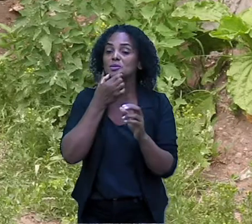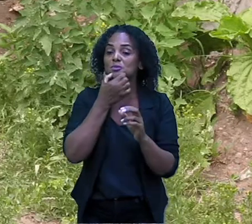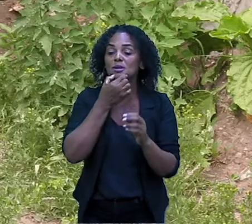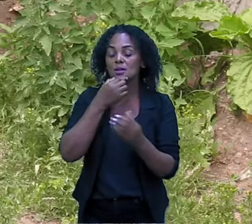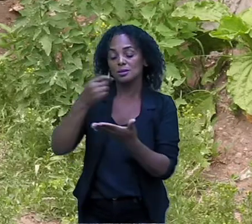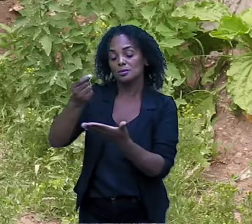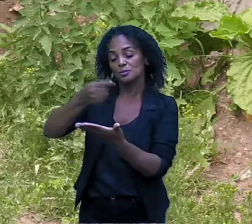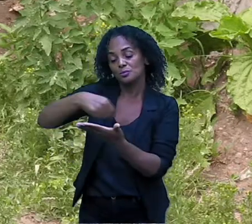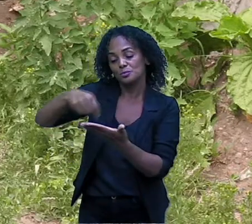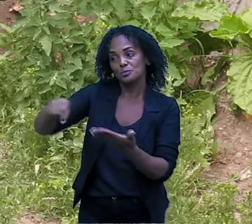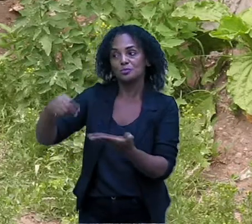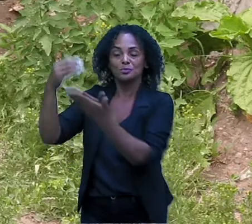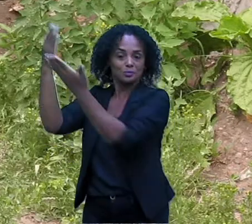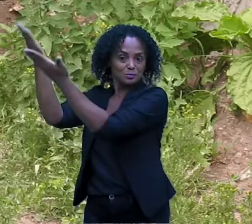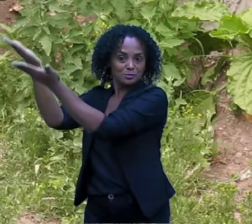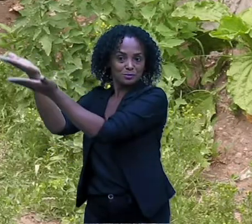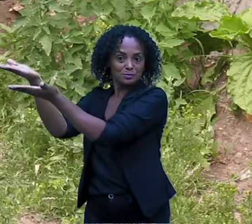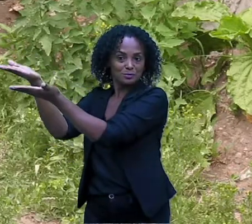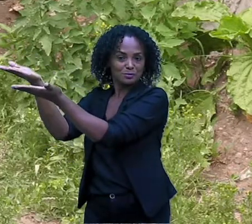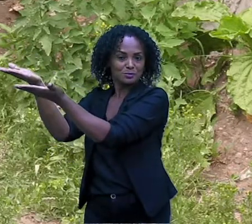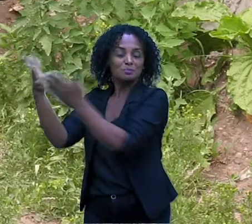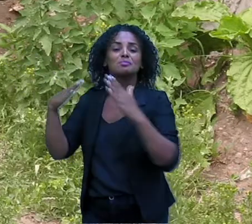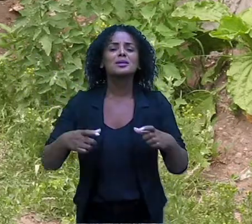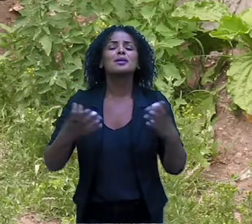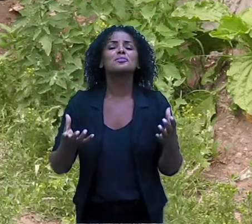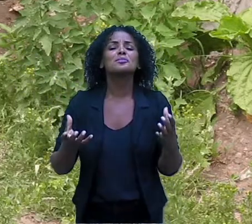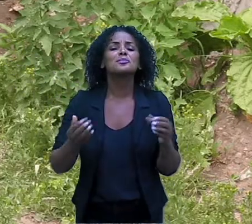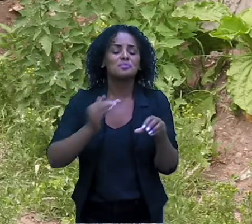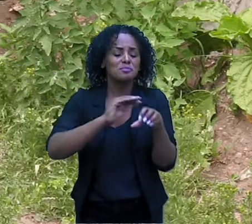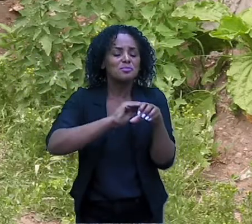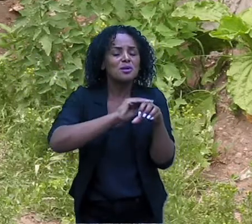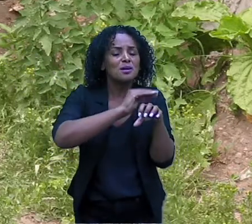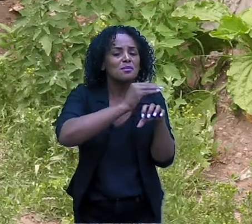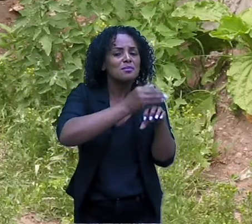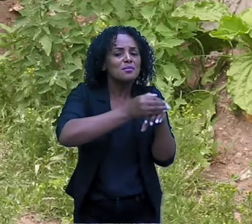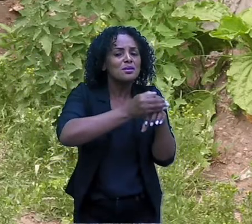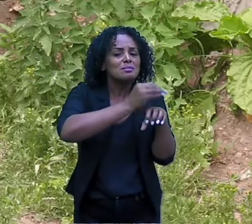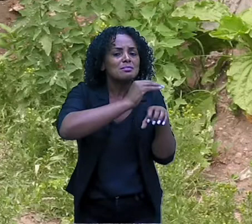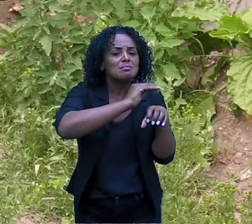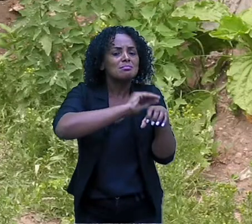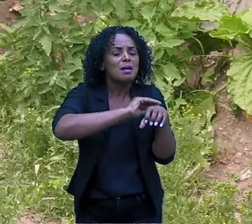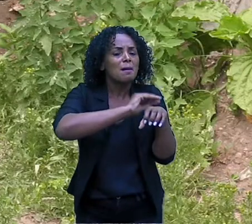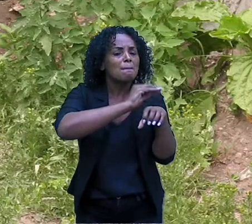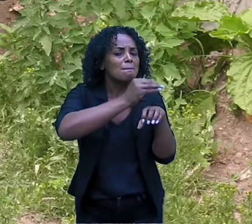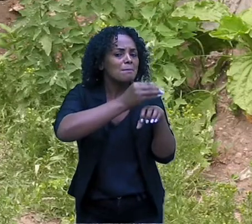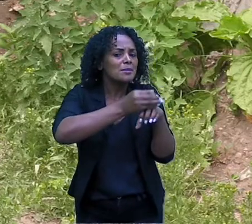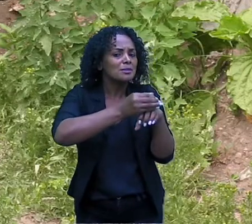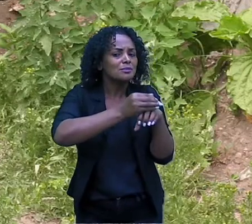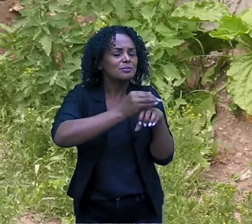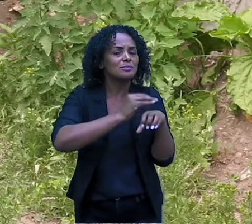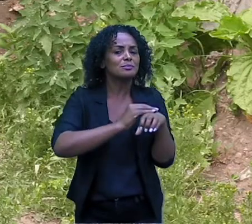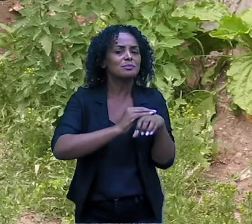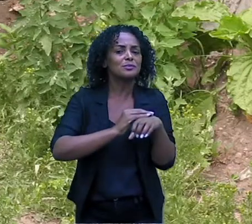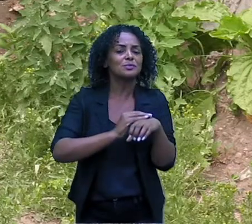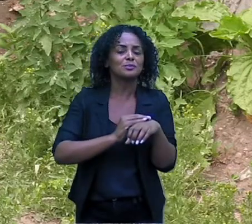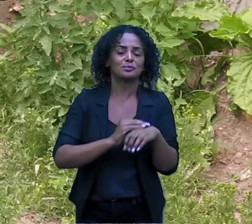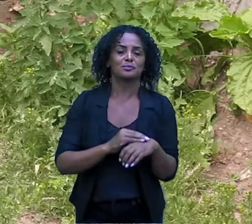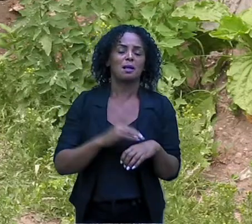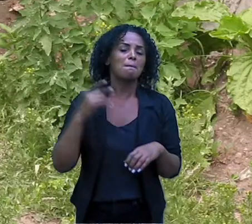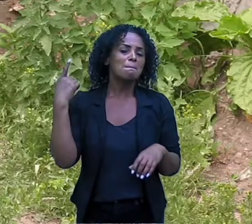Lion. Lion. E ele mora no den. Den. Den. Den.